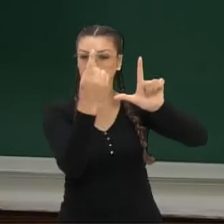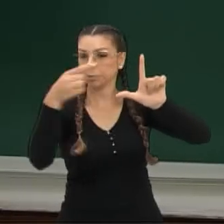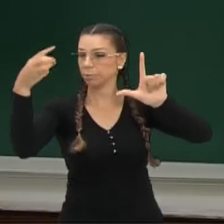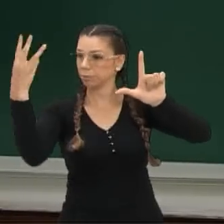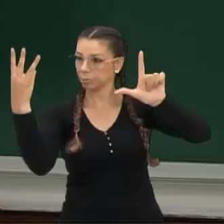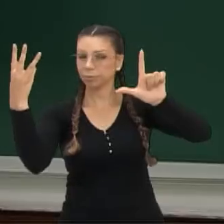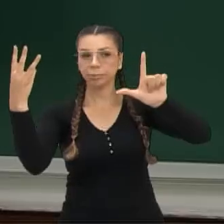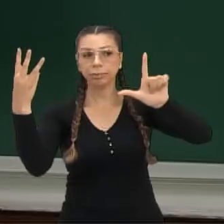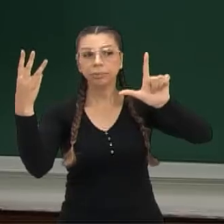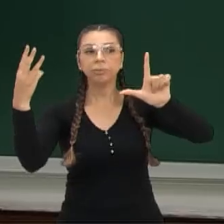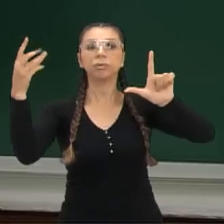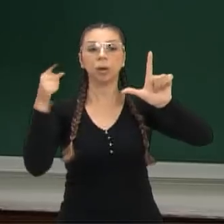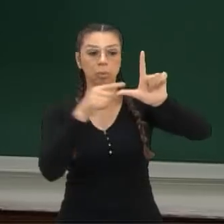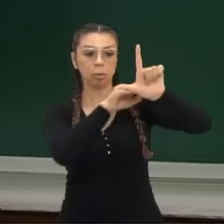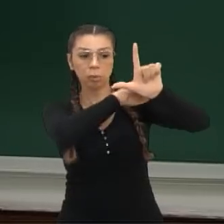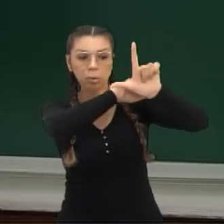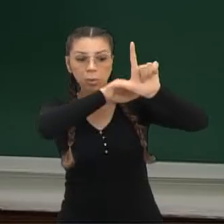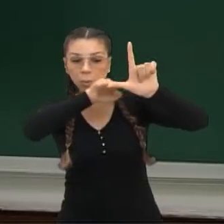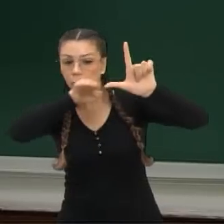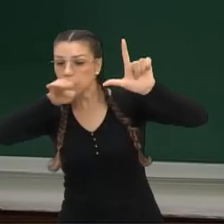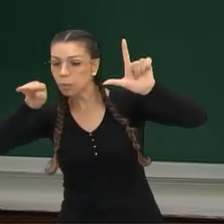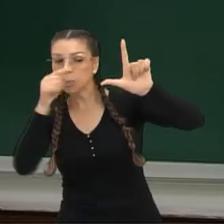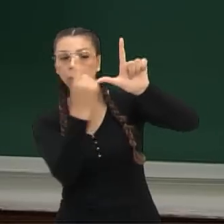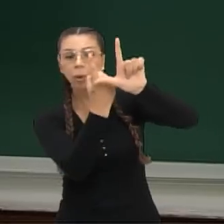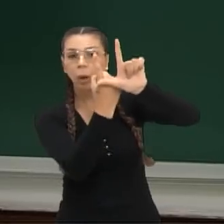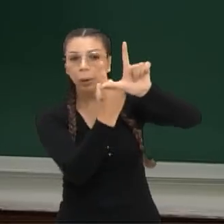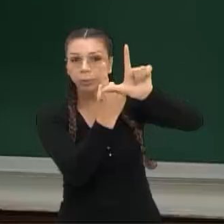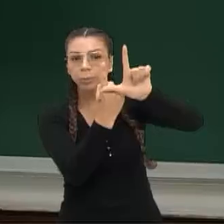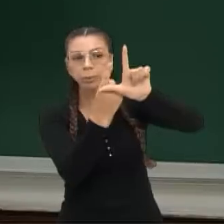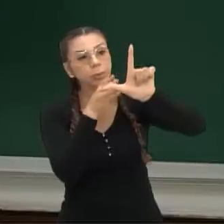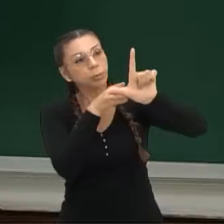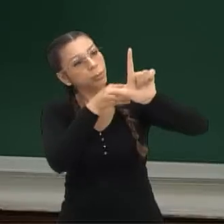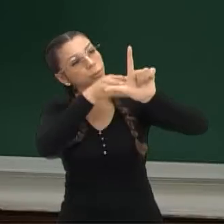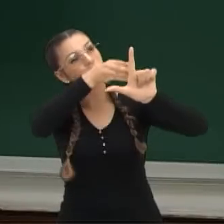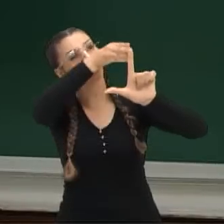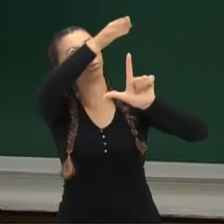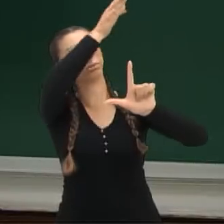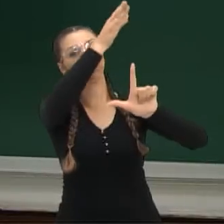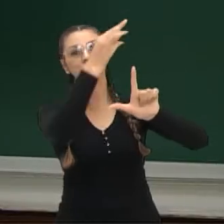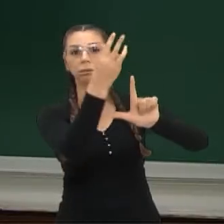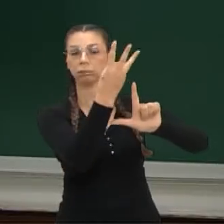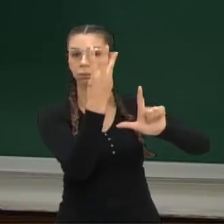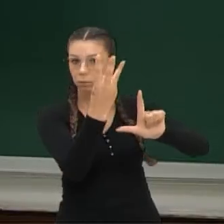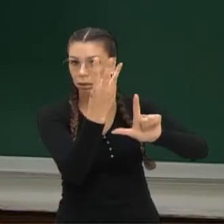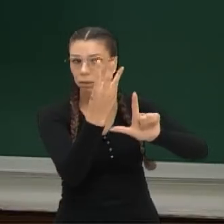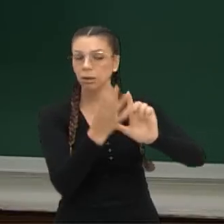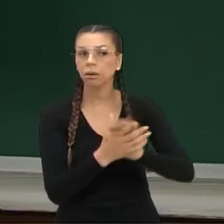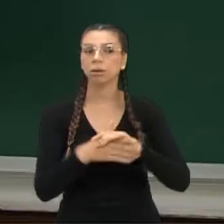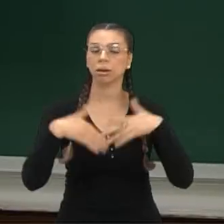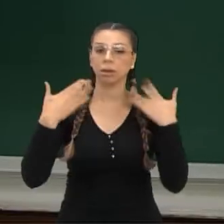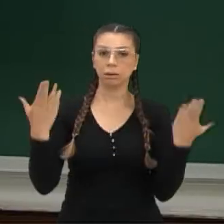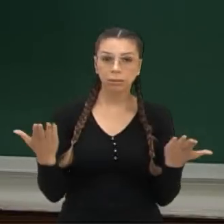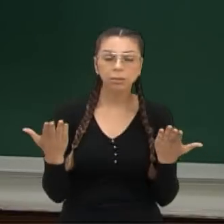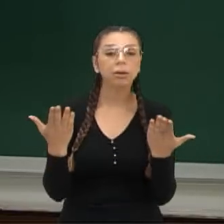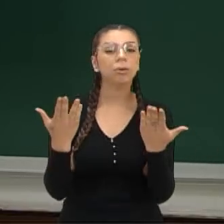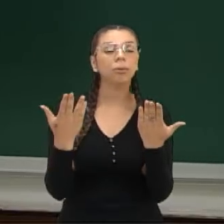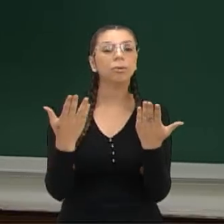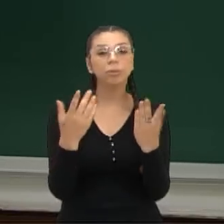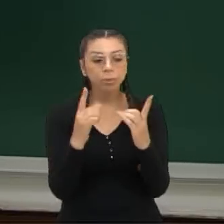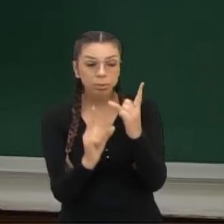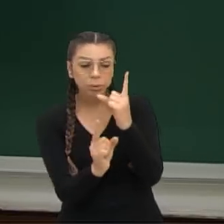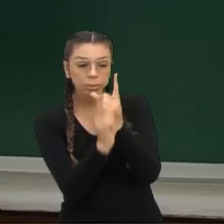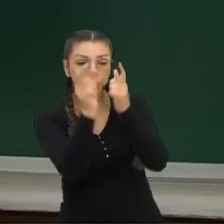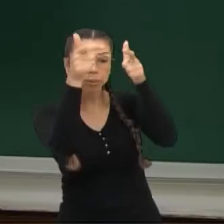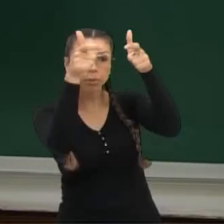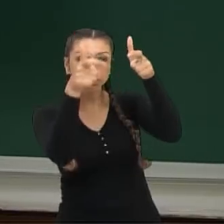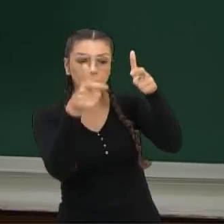na horizontal, subiu até o 3 da vertical. Ah, então o endereço desse ponto aqui,